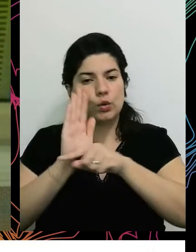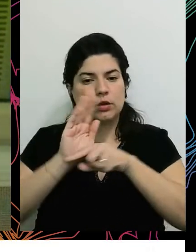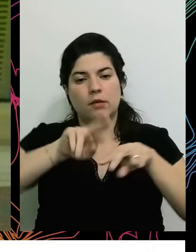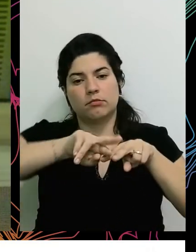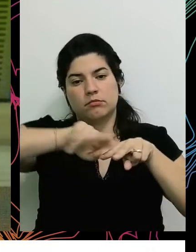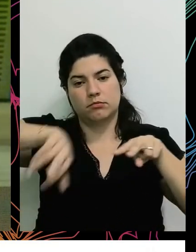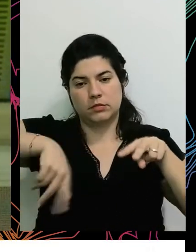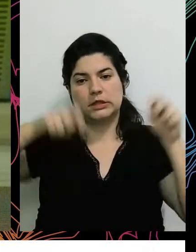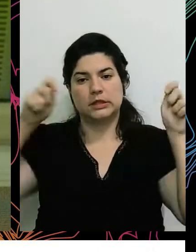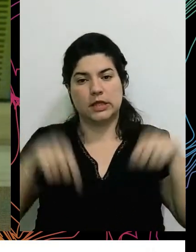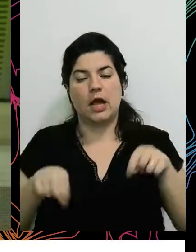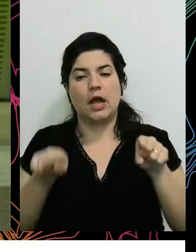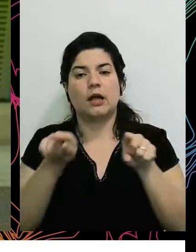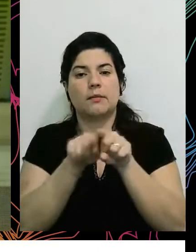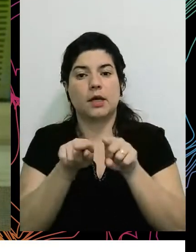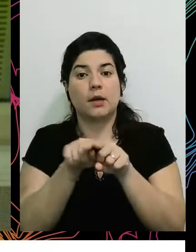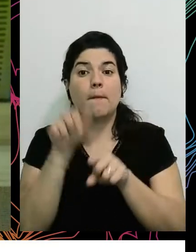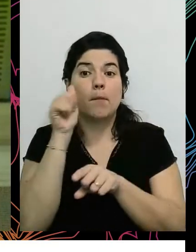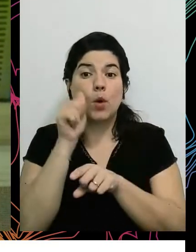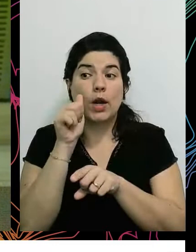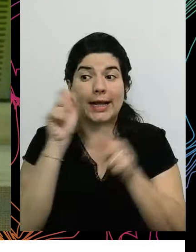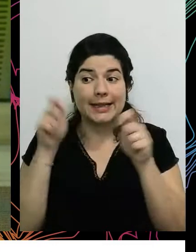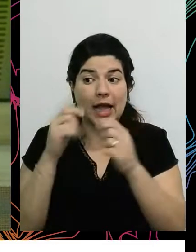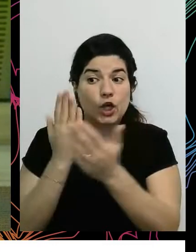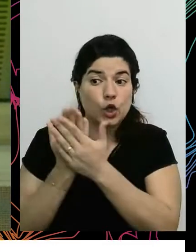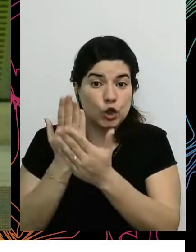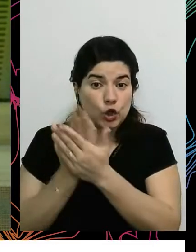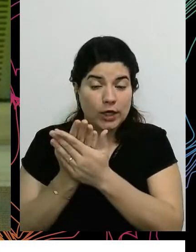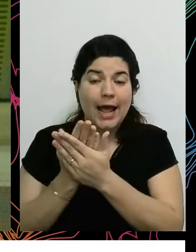estudando carreiras tipicamente